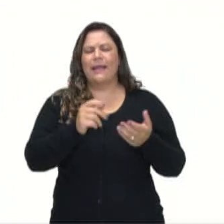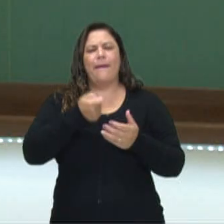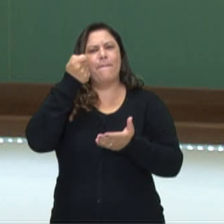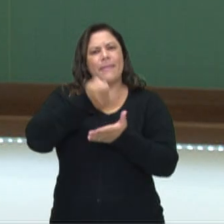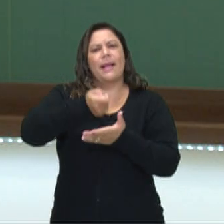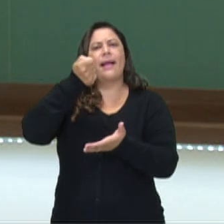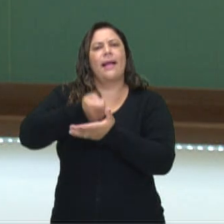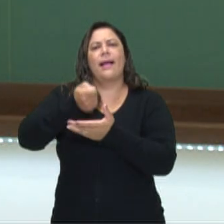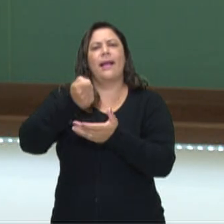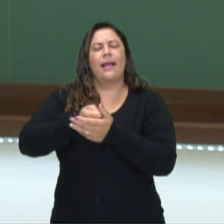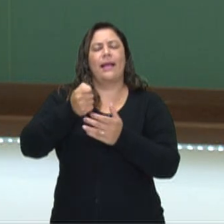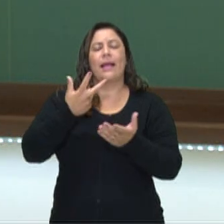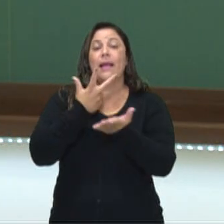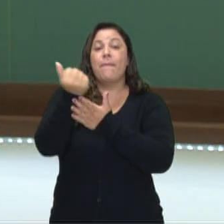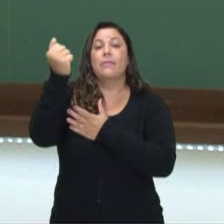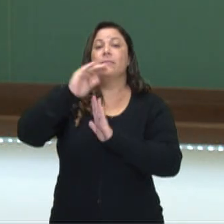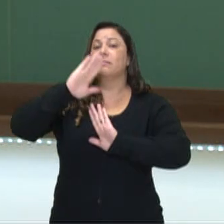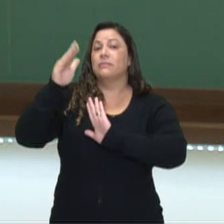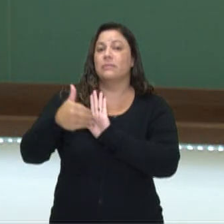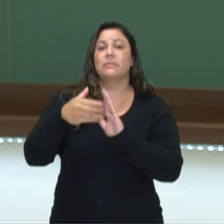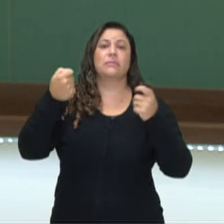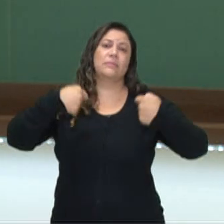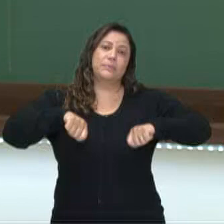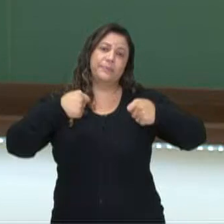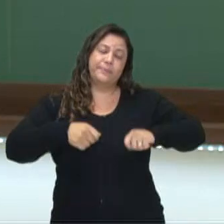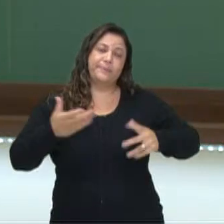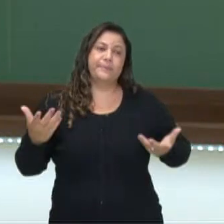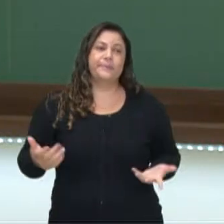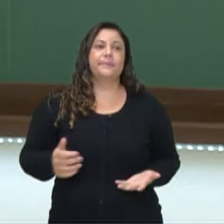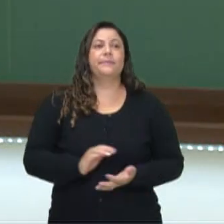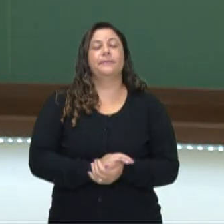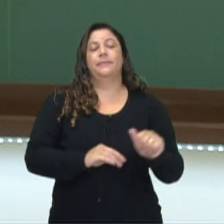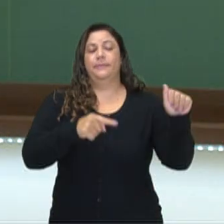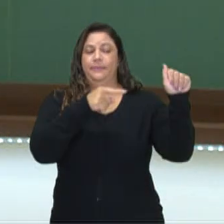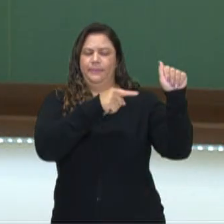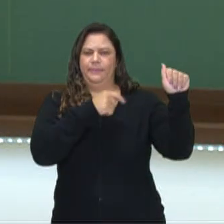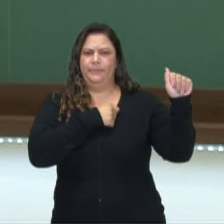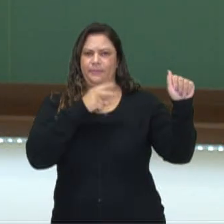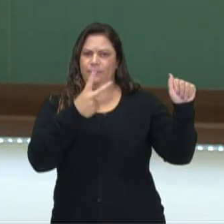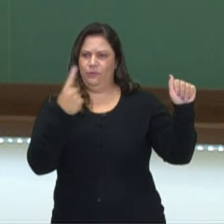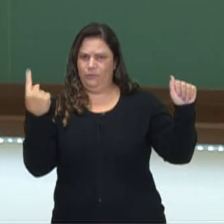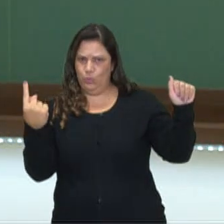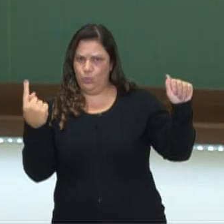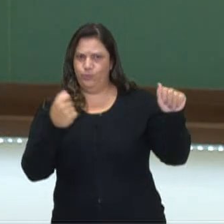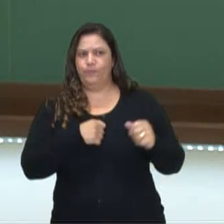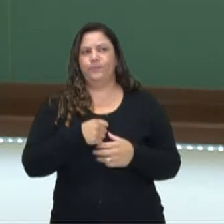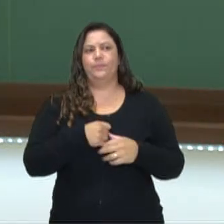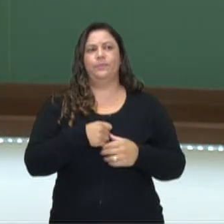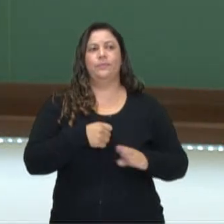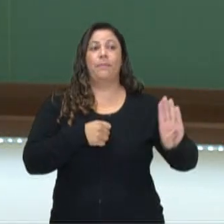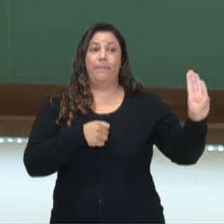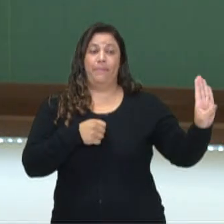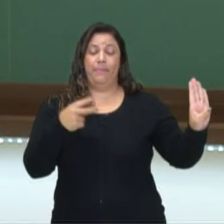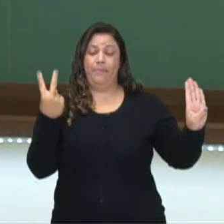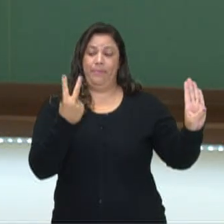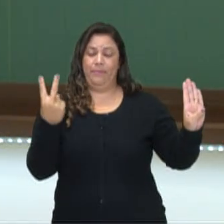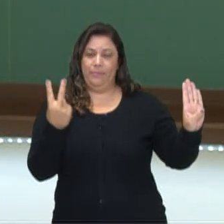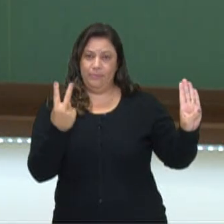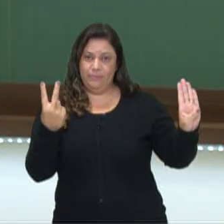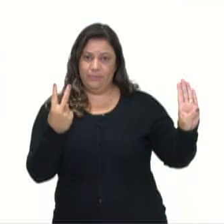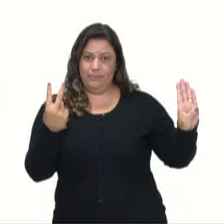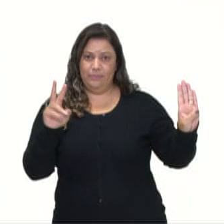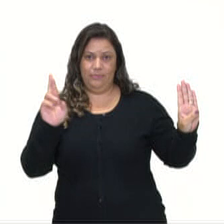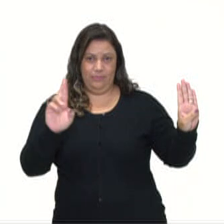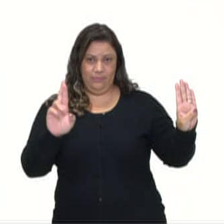itens que ela precisa? Ela vai gastar, letra A, R$21. Ela vai gastar, letra